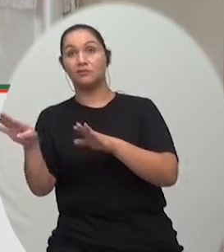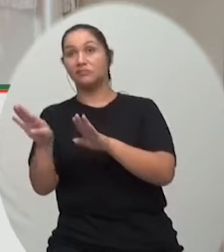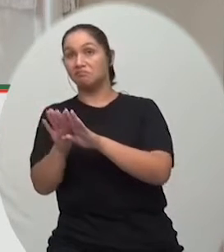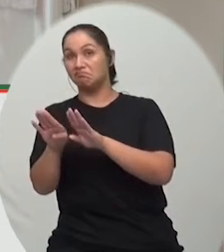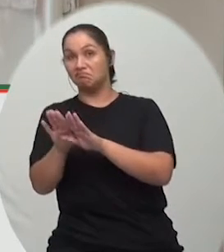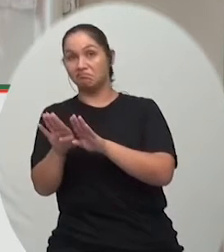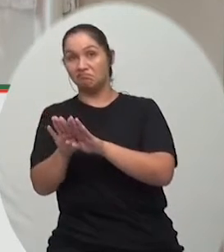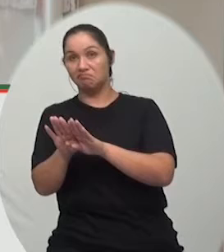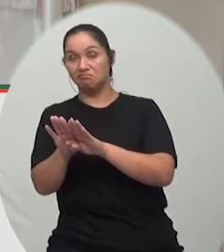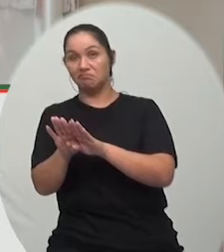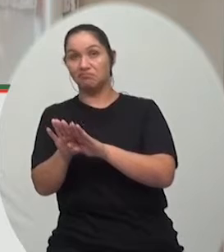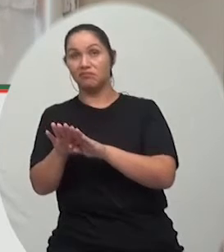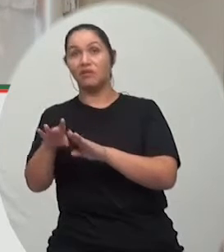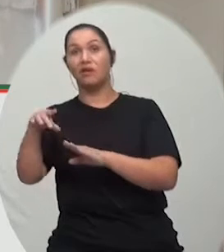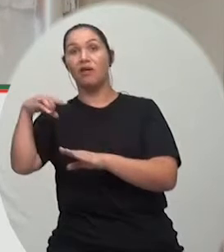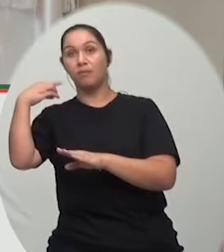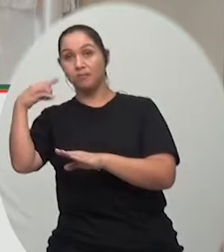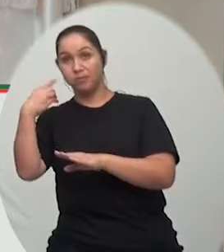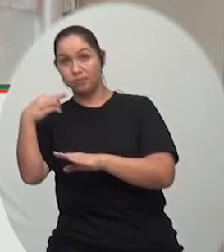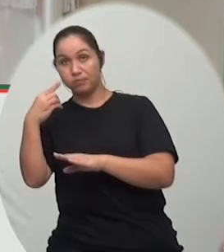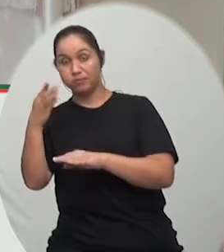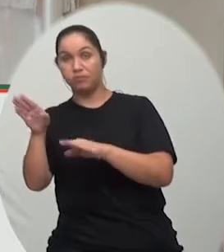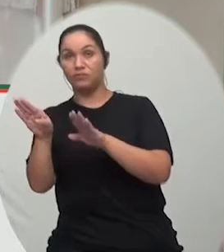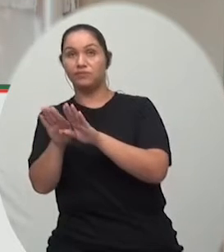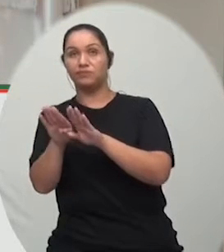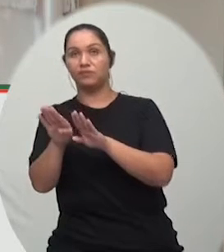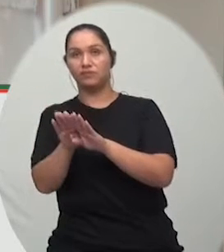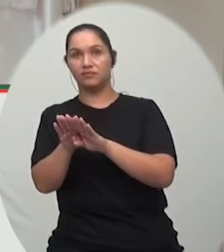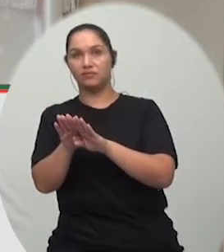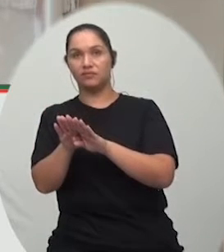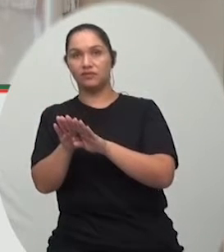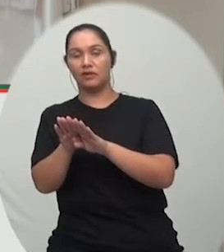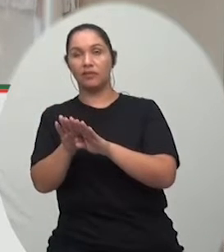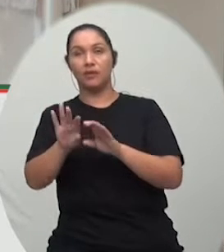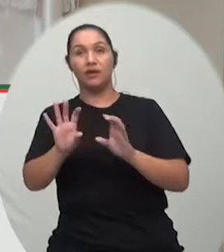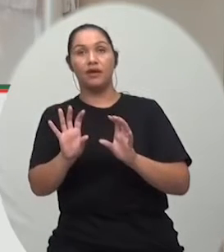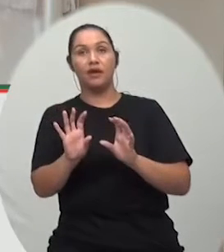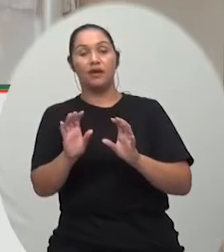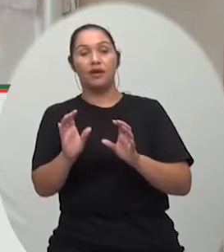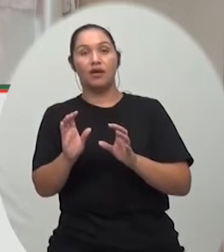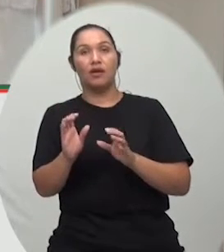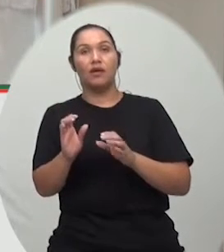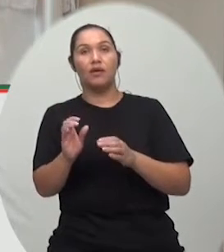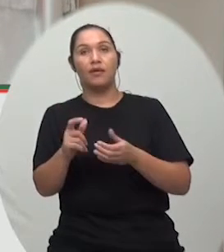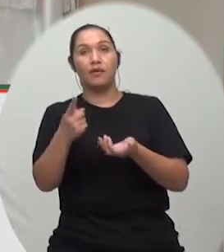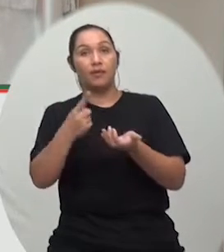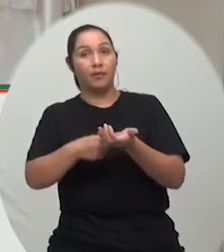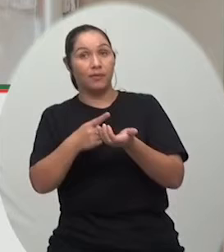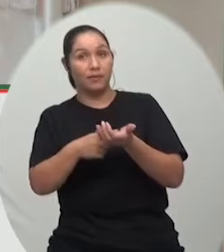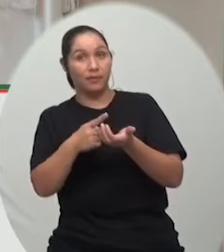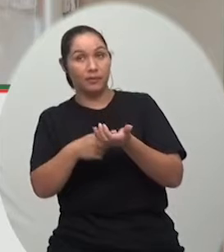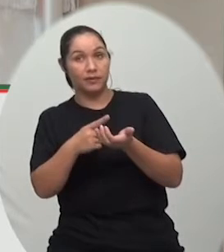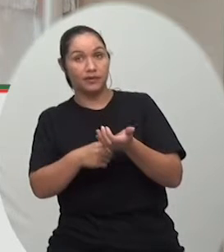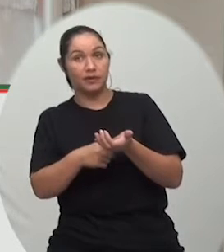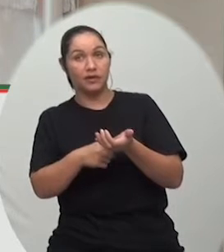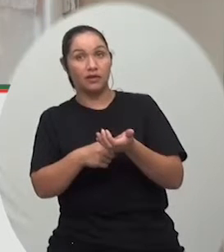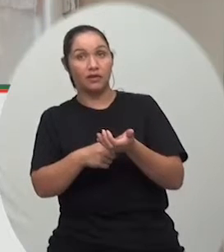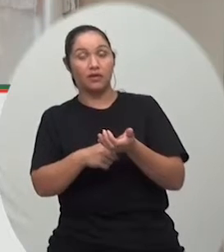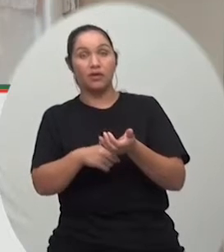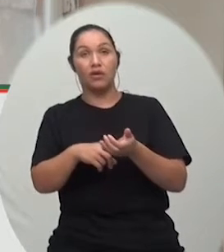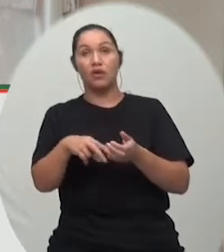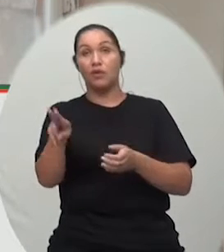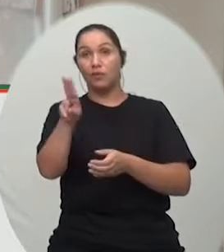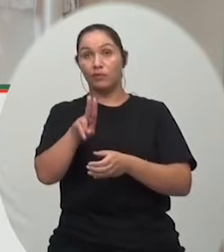delegados, advogados. E, claro, também o convênio com as universidades internacionais, convênio com a Justiça Federal